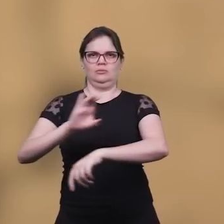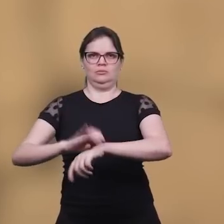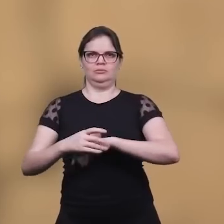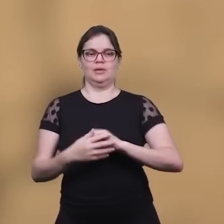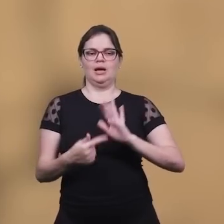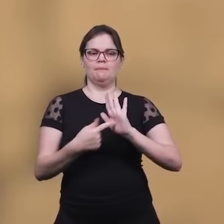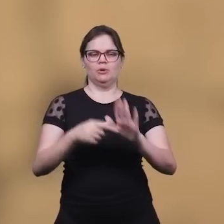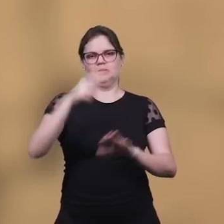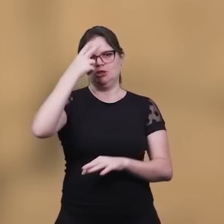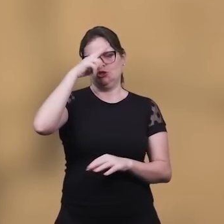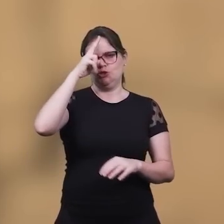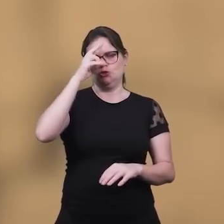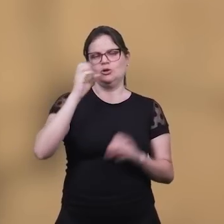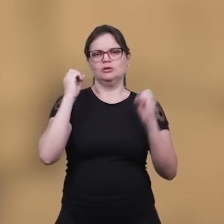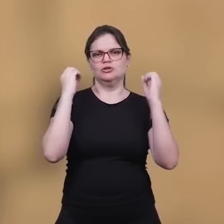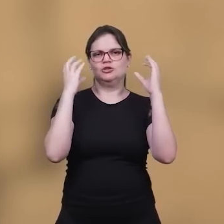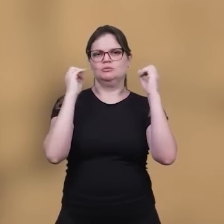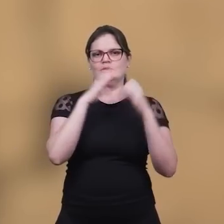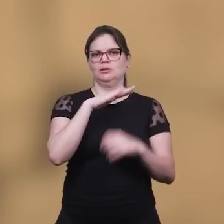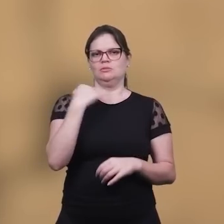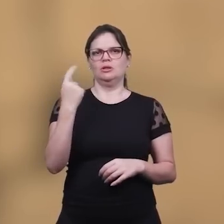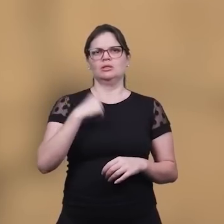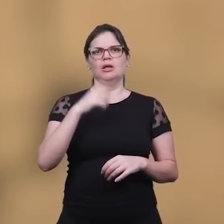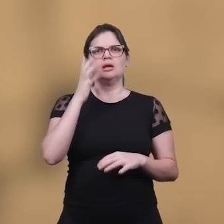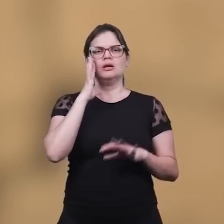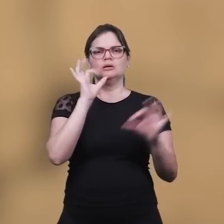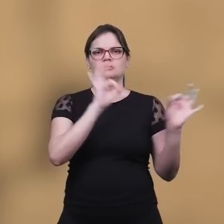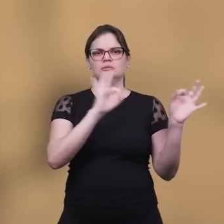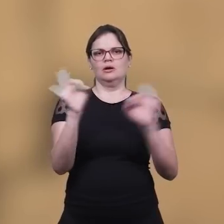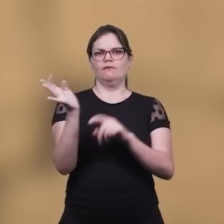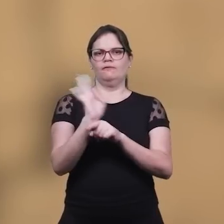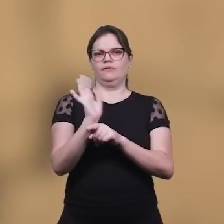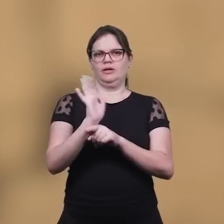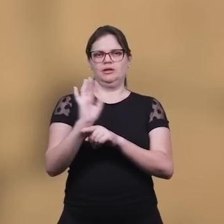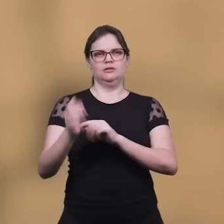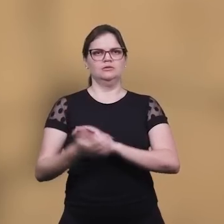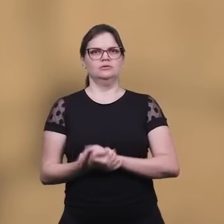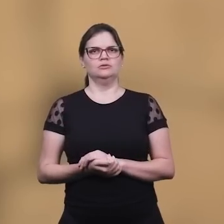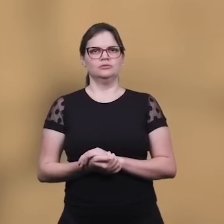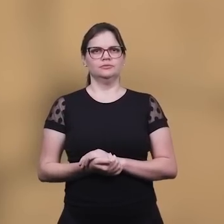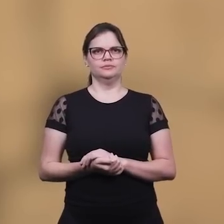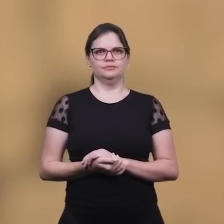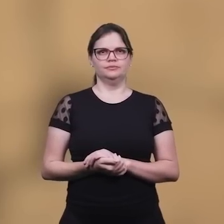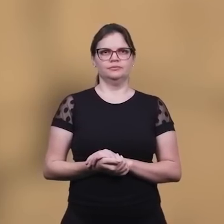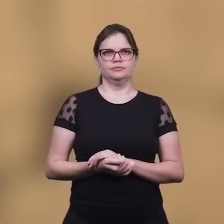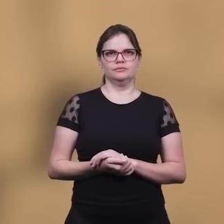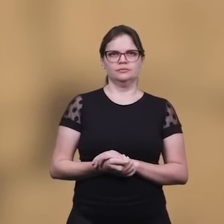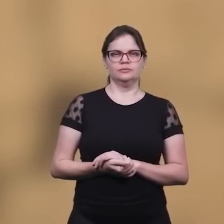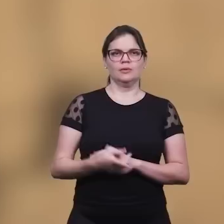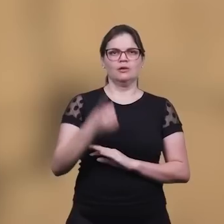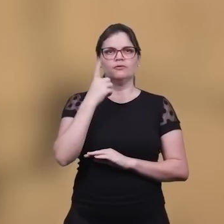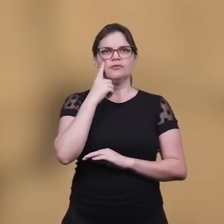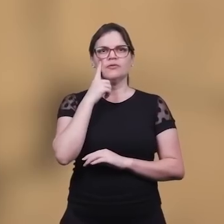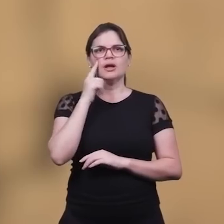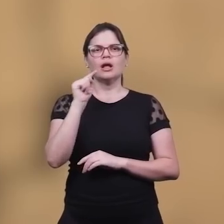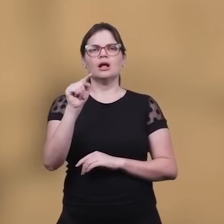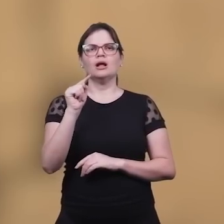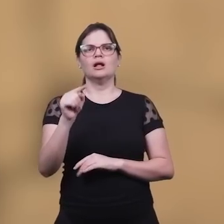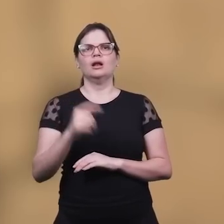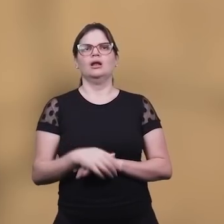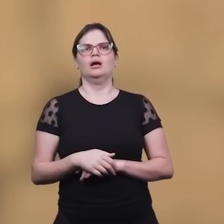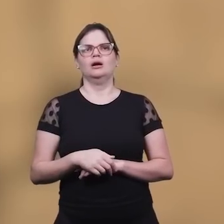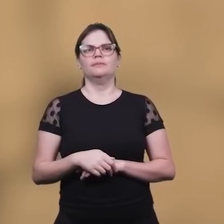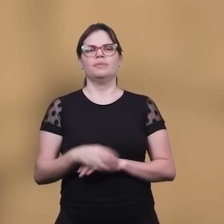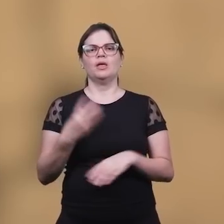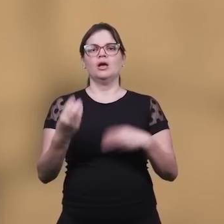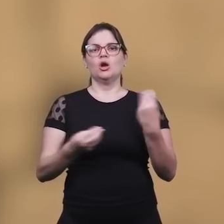cheguei ali no Monte Nebo, eu vim da cidade de Amã e peguei um táxi, fui até